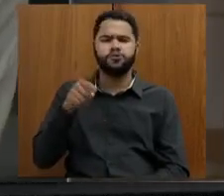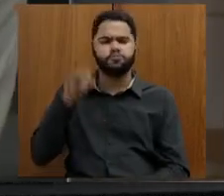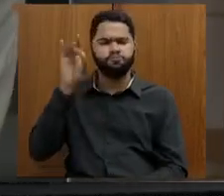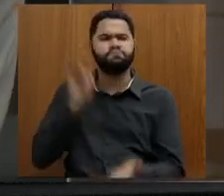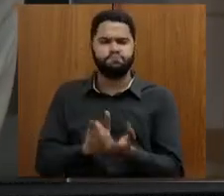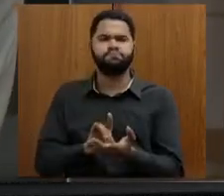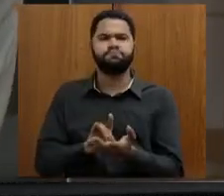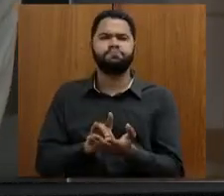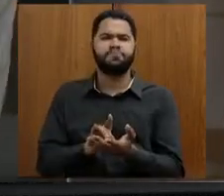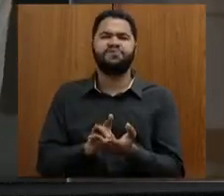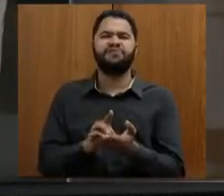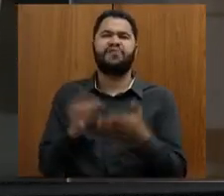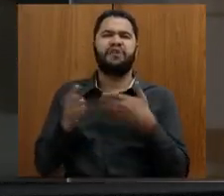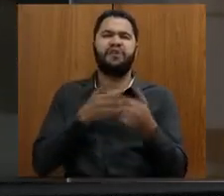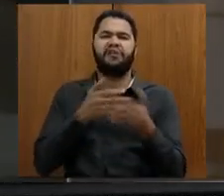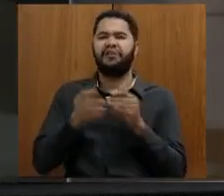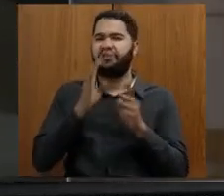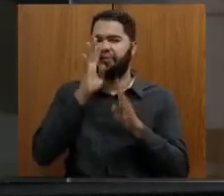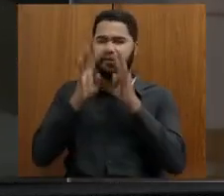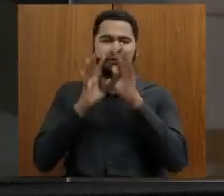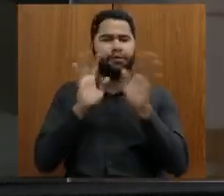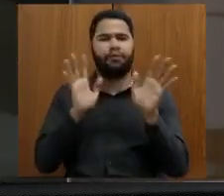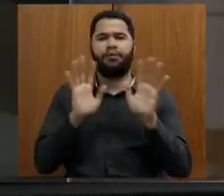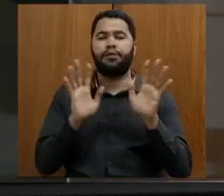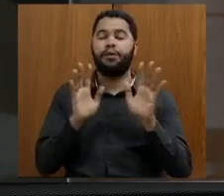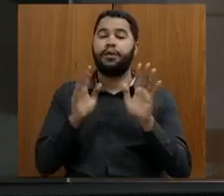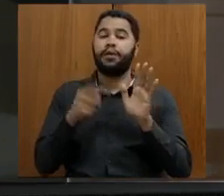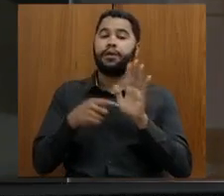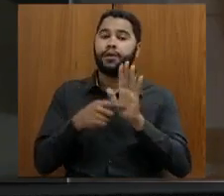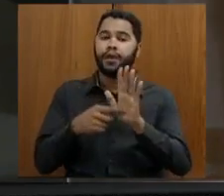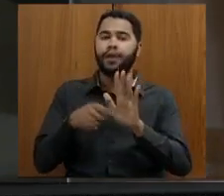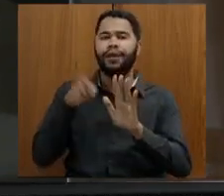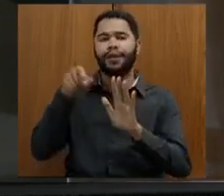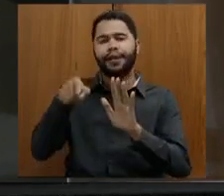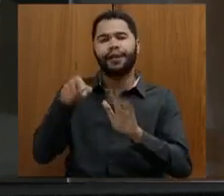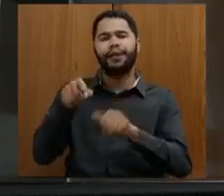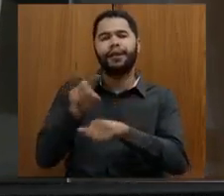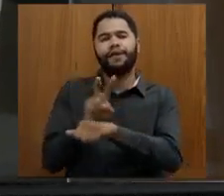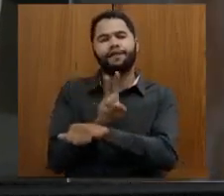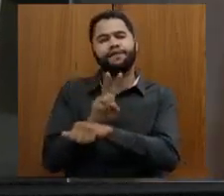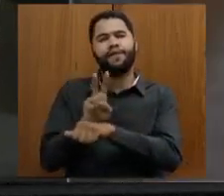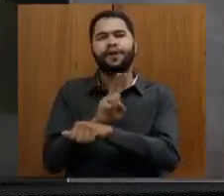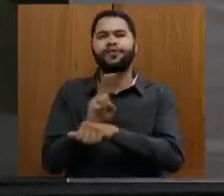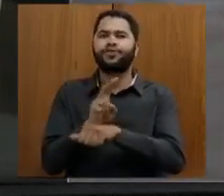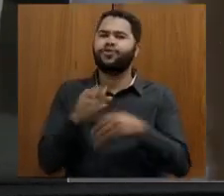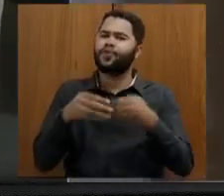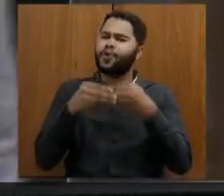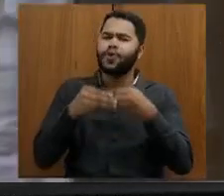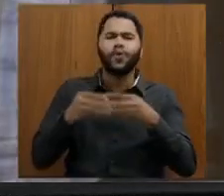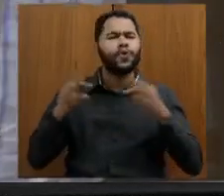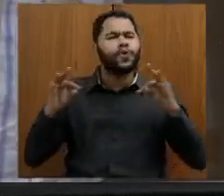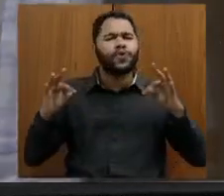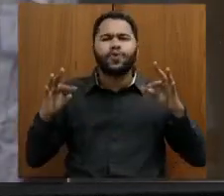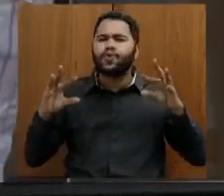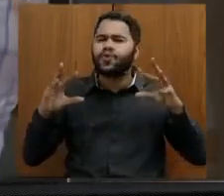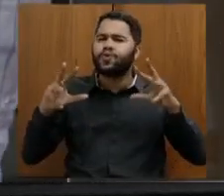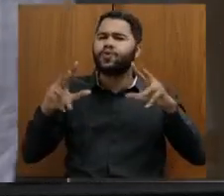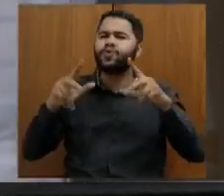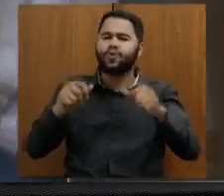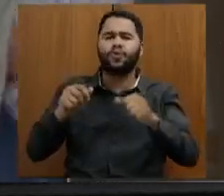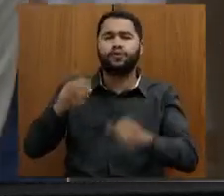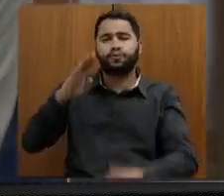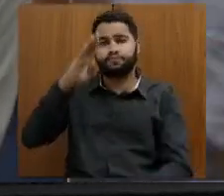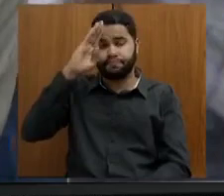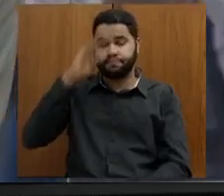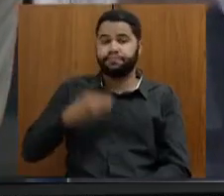não dá para entrar de qualquer jeito não então que a operação de Varginha eu queria na sua pessoa cumprimentar todos os militares